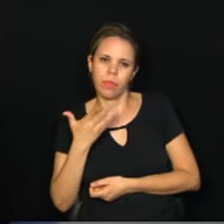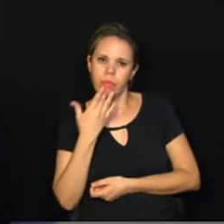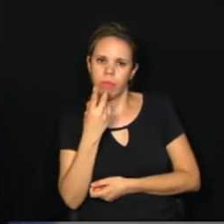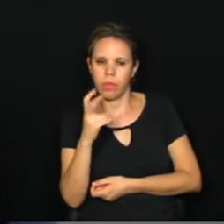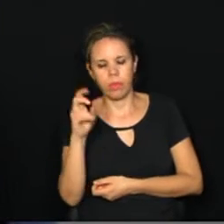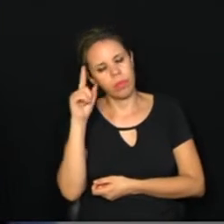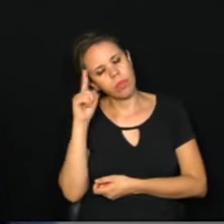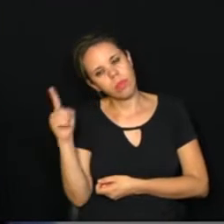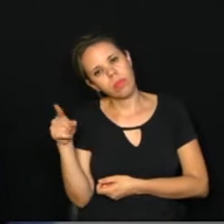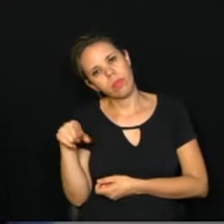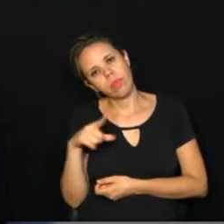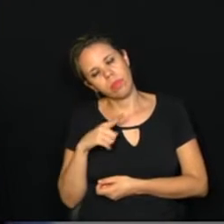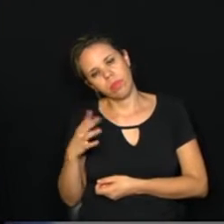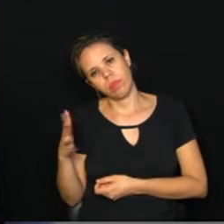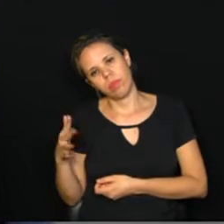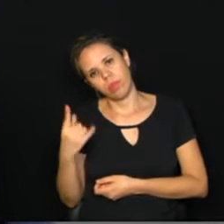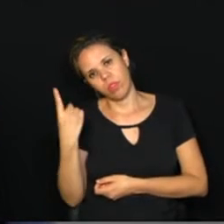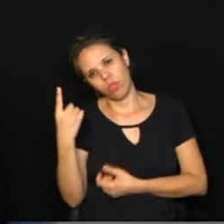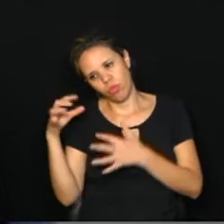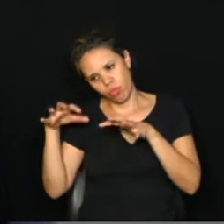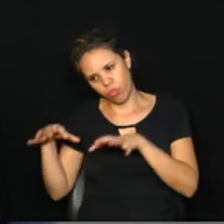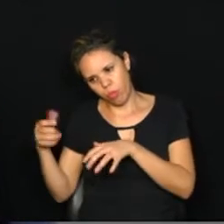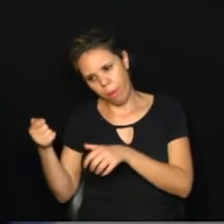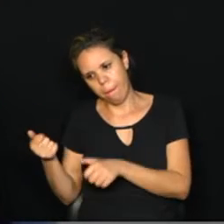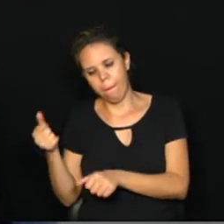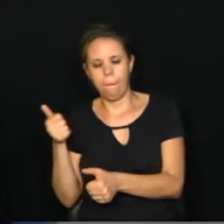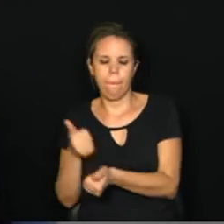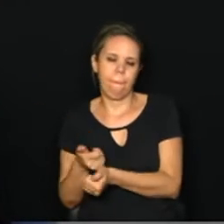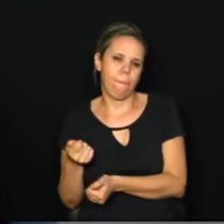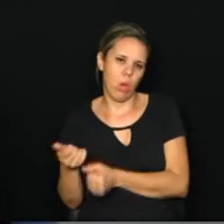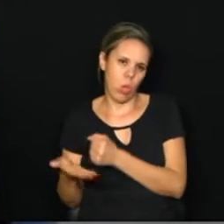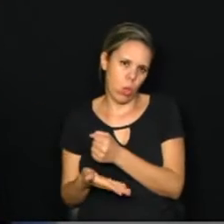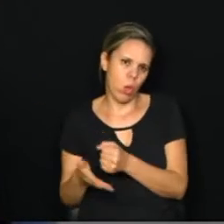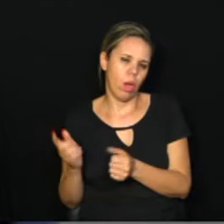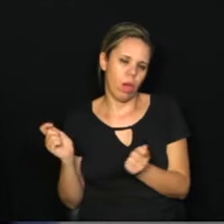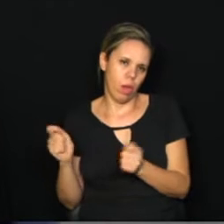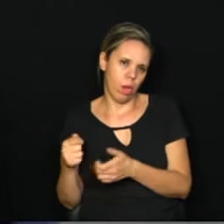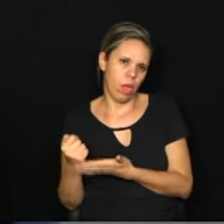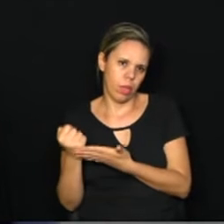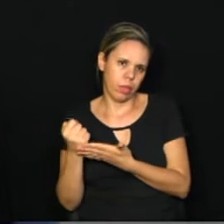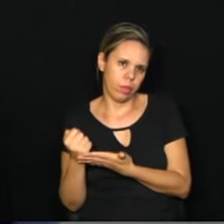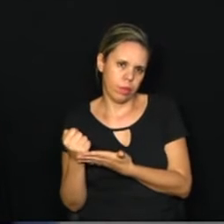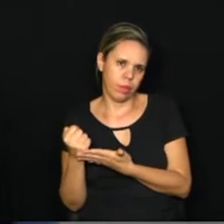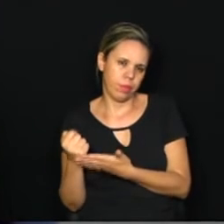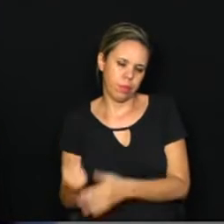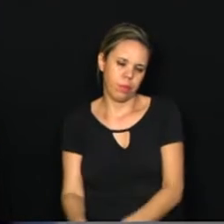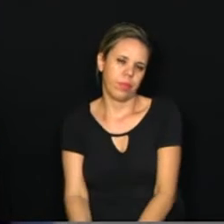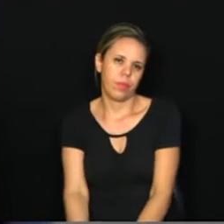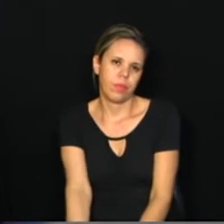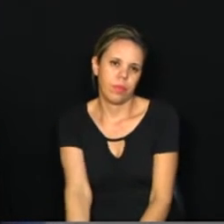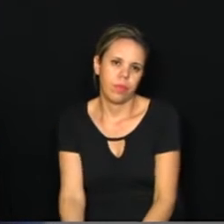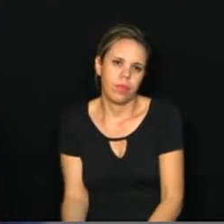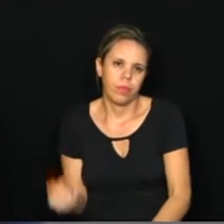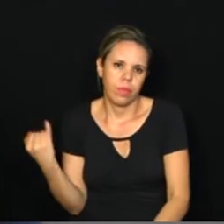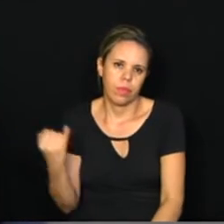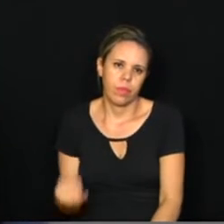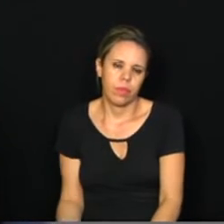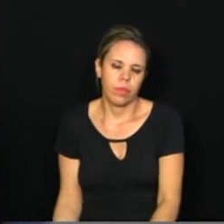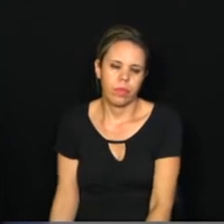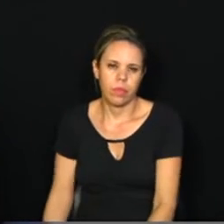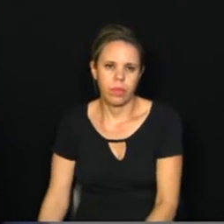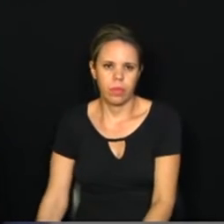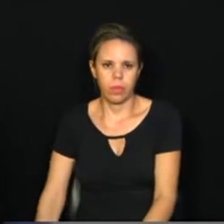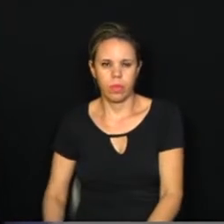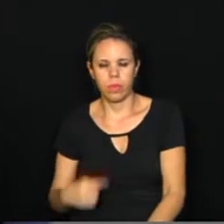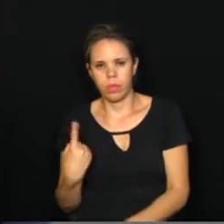dias, você tem pelo menos uma chuva localizada, e isso tem dado um auxílio muito significativo. A estiagem, para